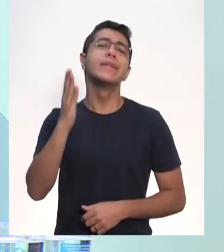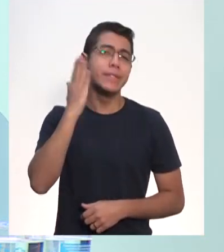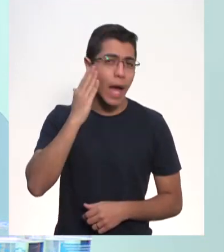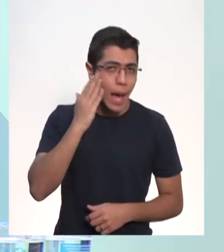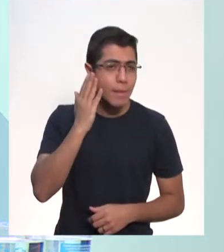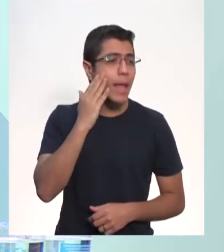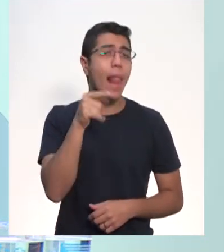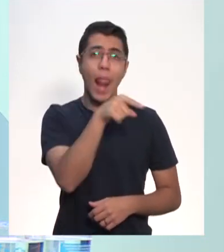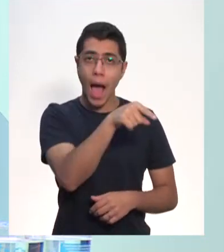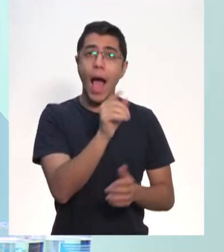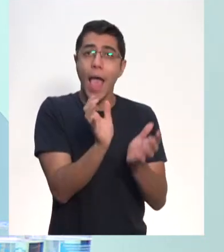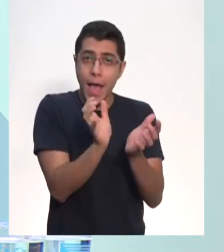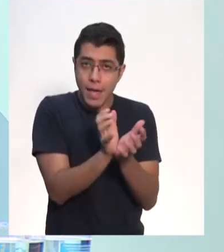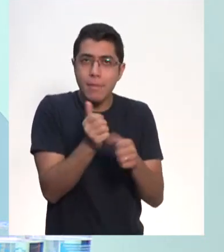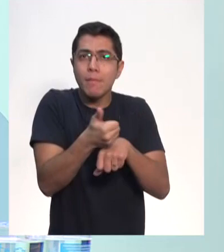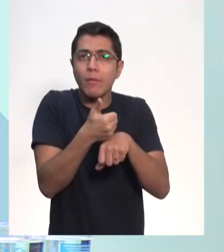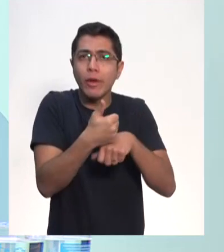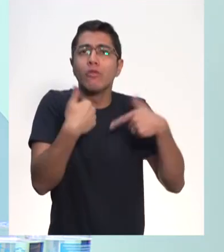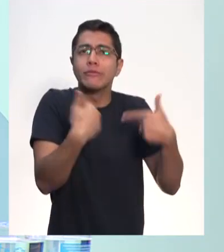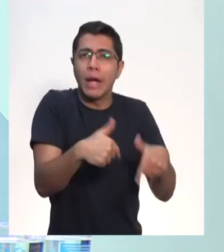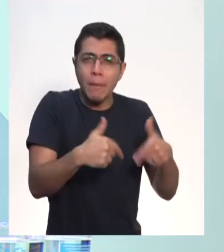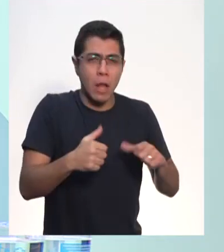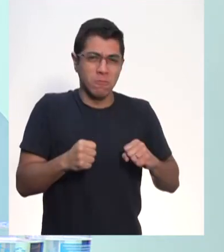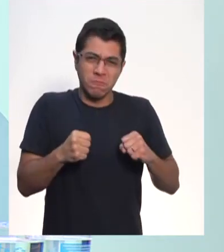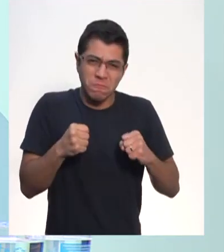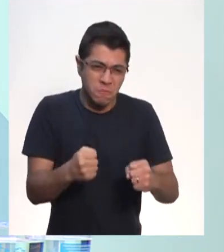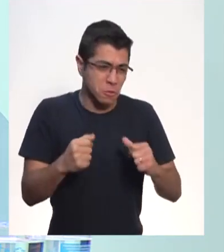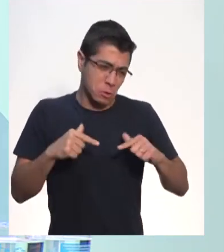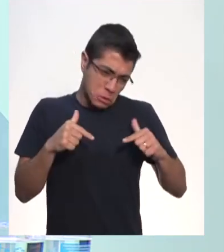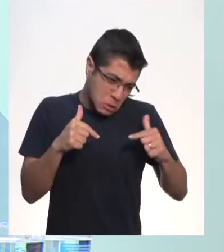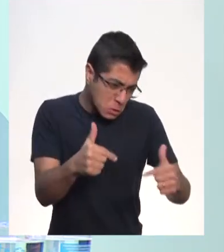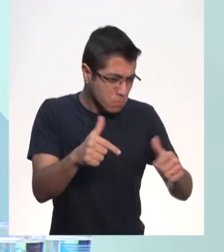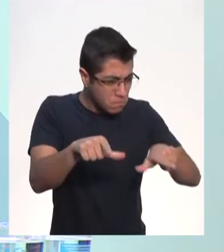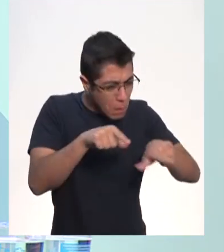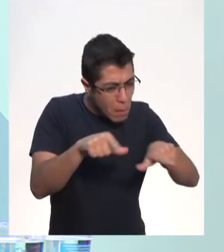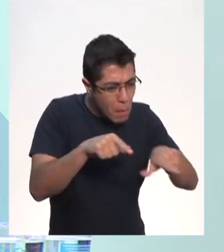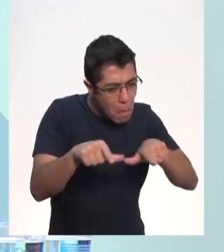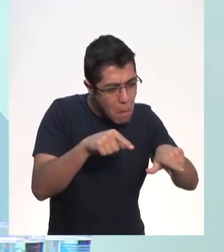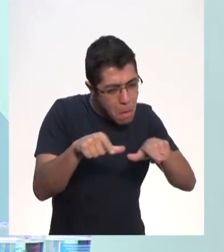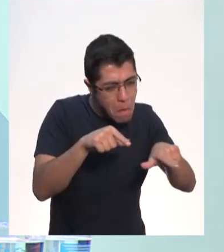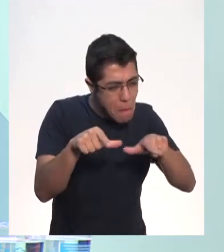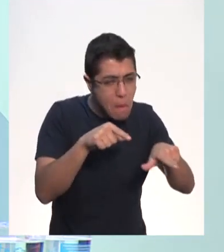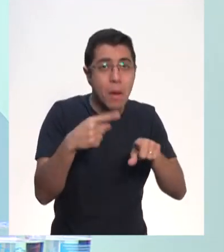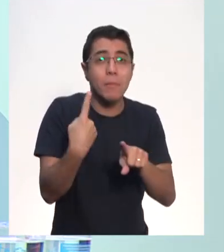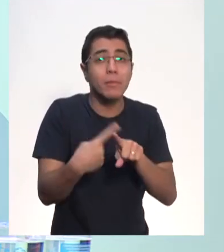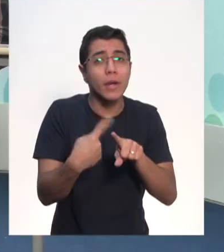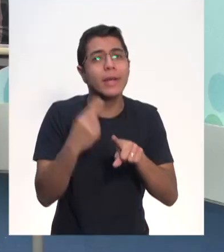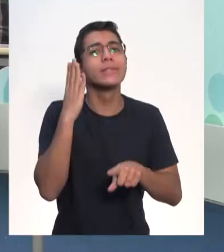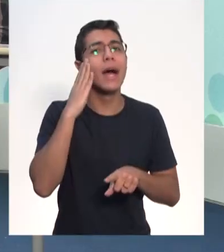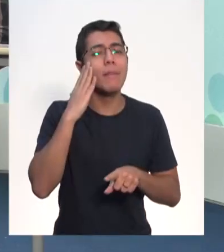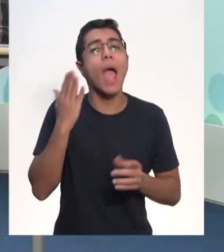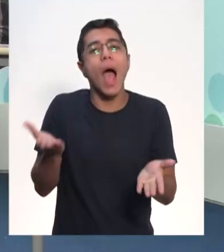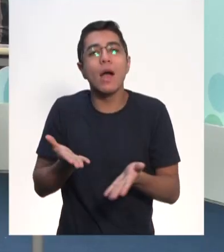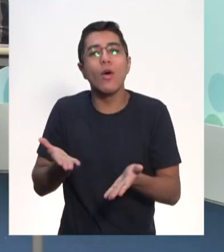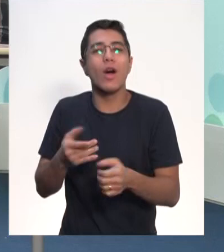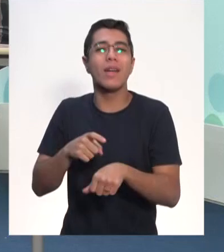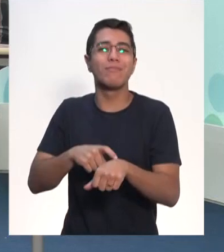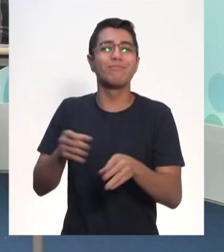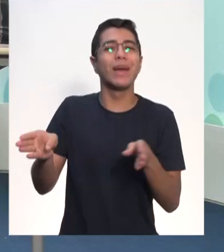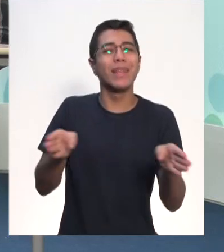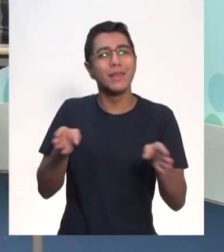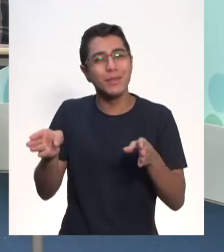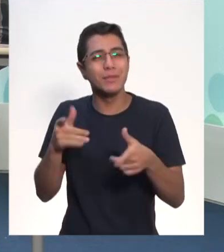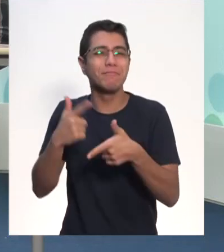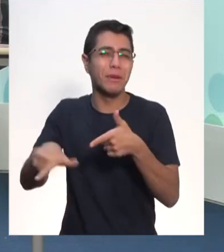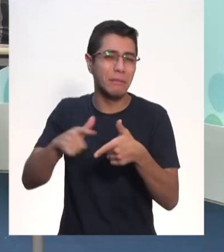mil, trabalhando de forma intensa para que a gente consiga passar por esse período da melhor forma possível, e as questões que nós